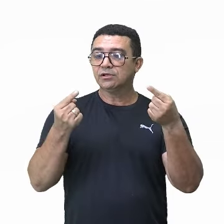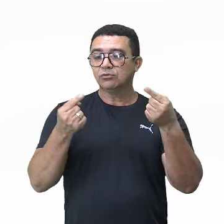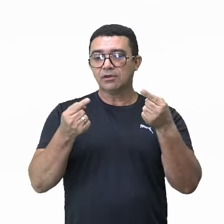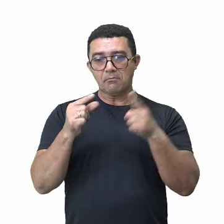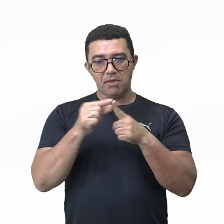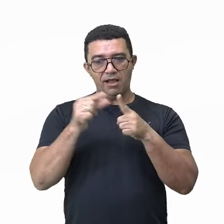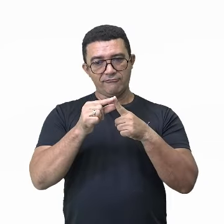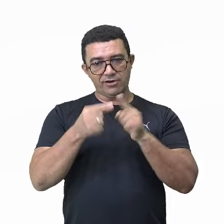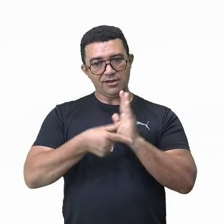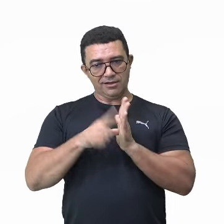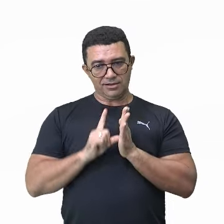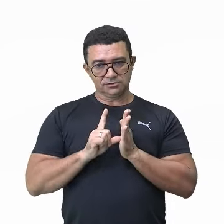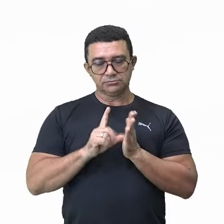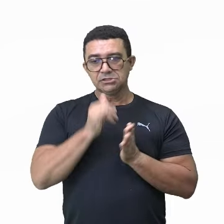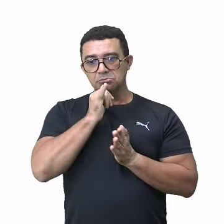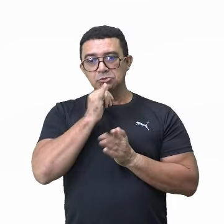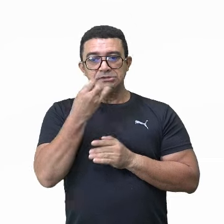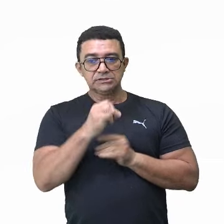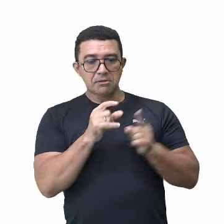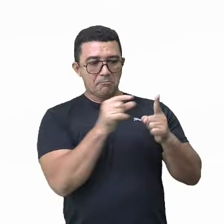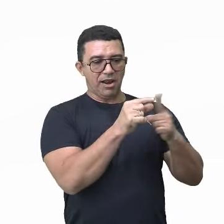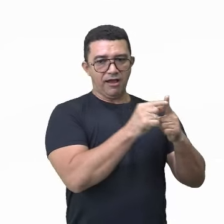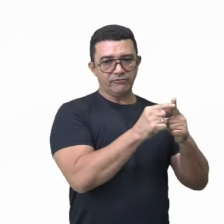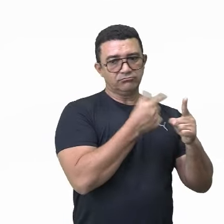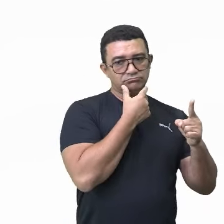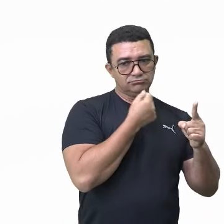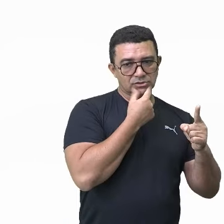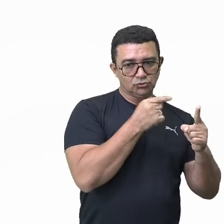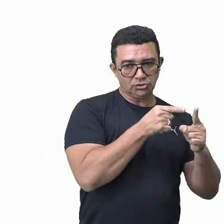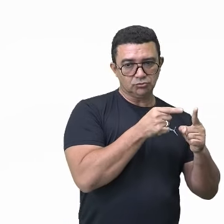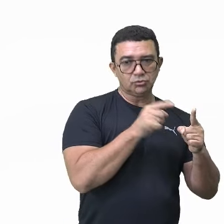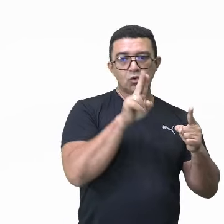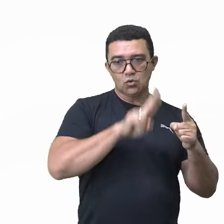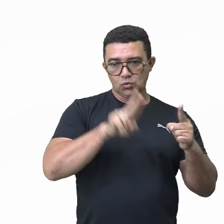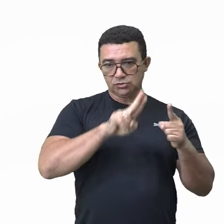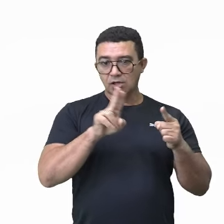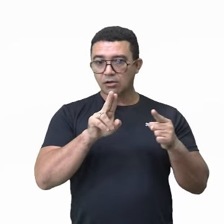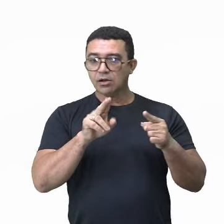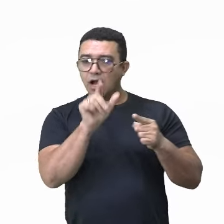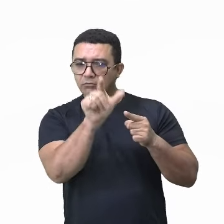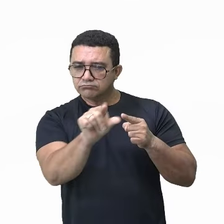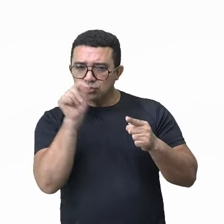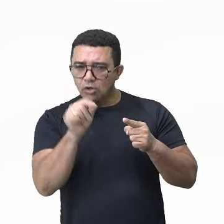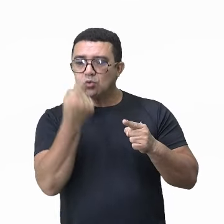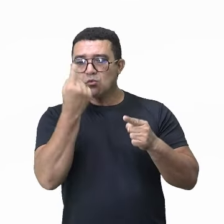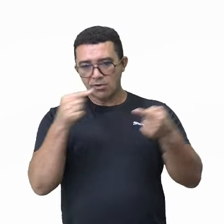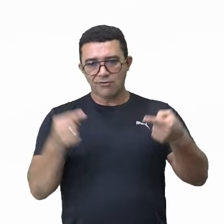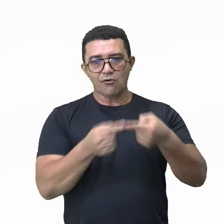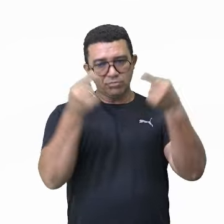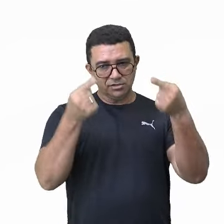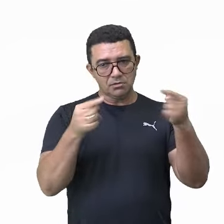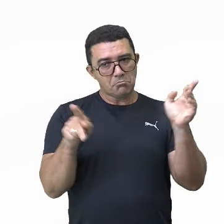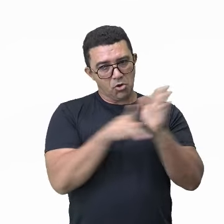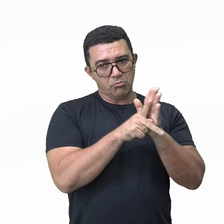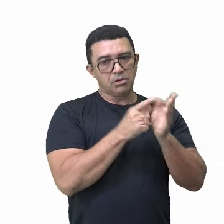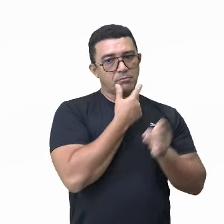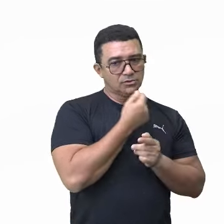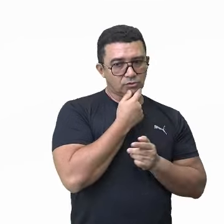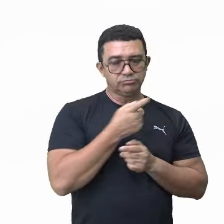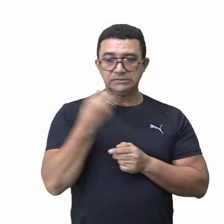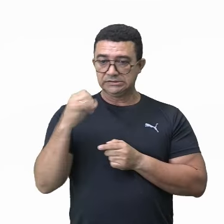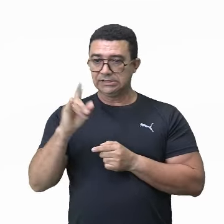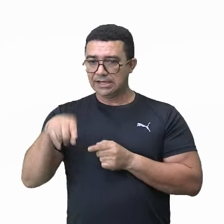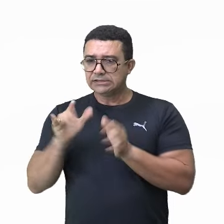anterior então se o termo é masculino eu vou usar um desses caras aí do masculino se for singular por